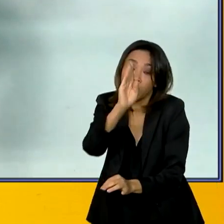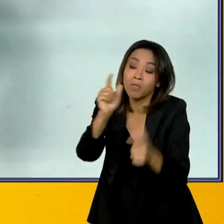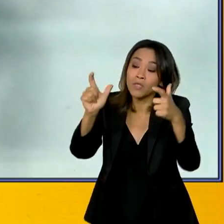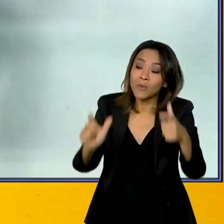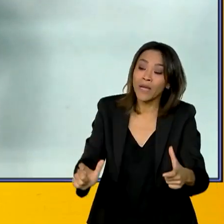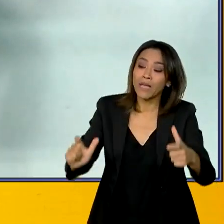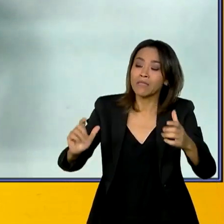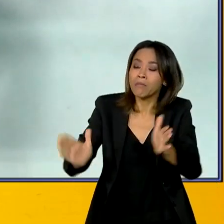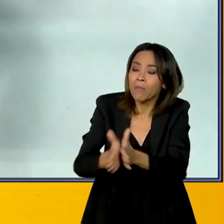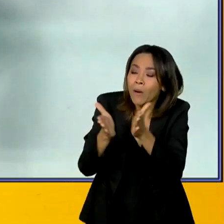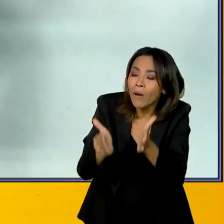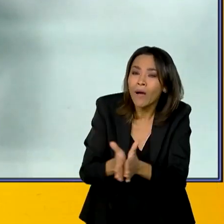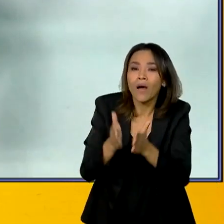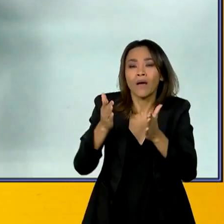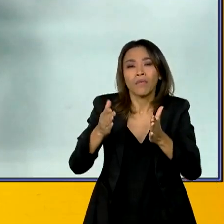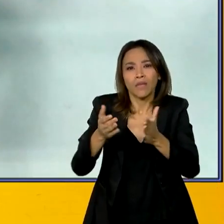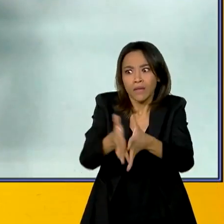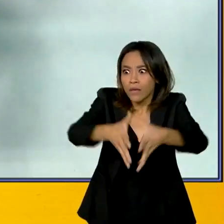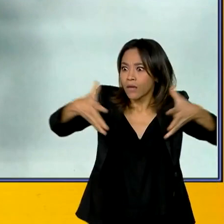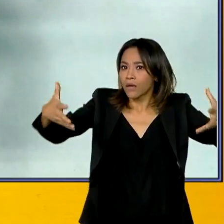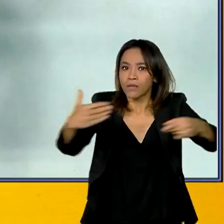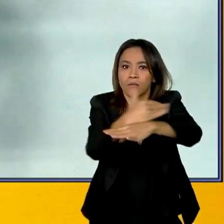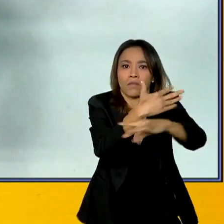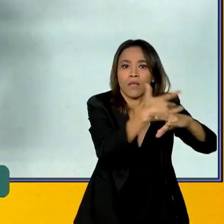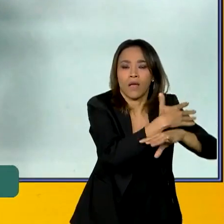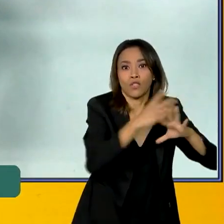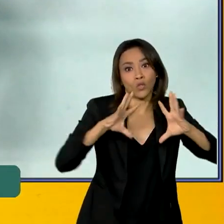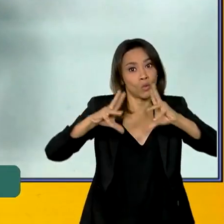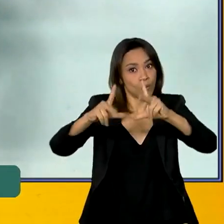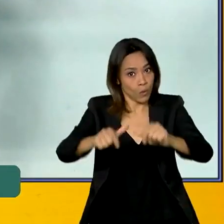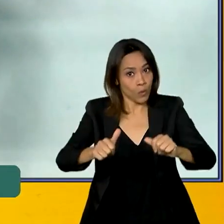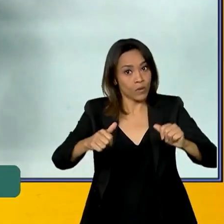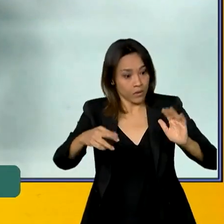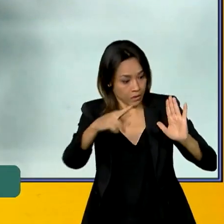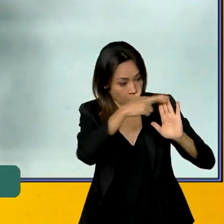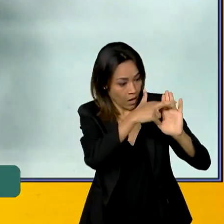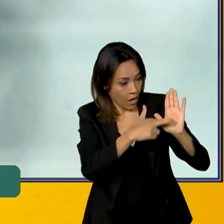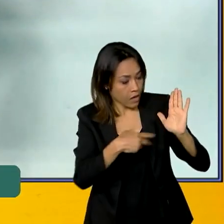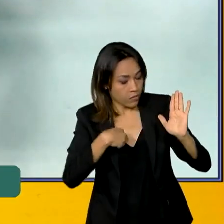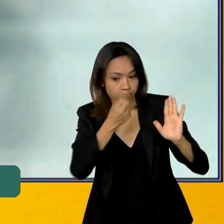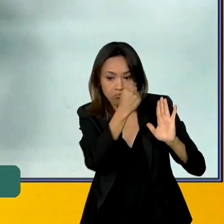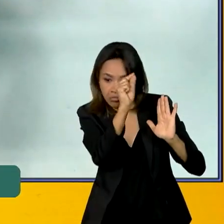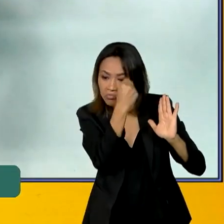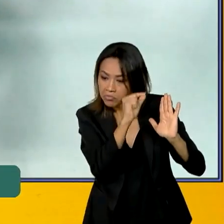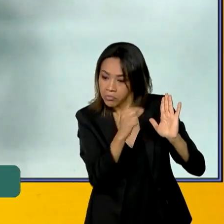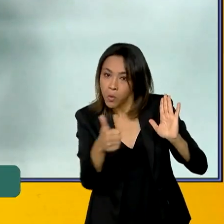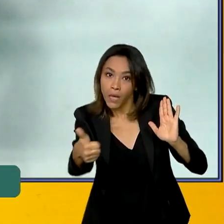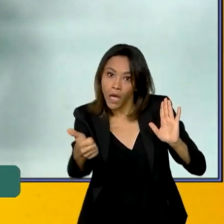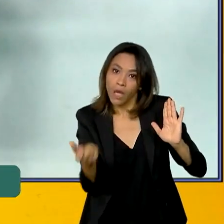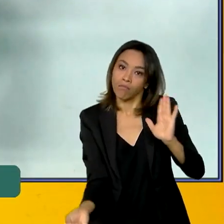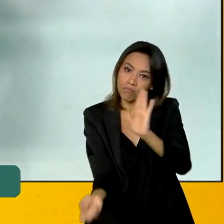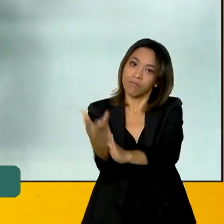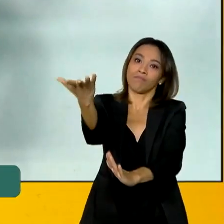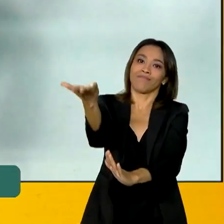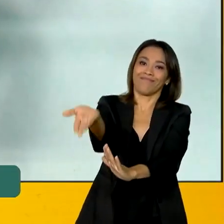grandes cidades, foi um dos critérios utilizados para essa definição, como foi o caso do Sol Nascente e